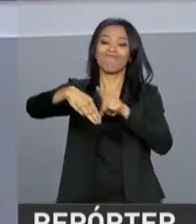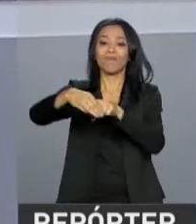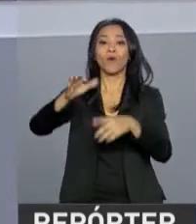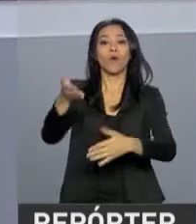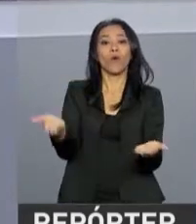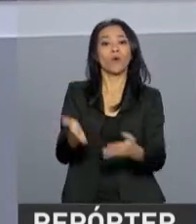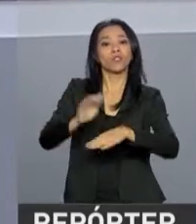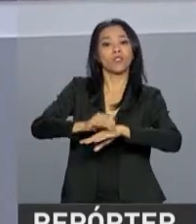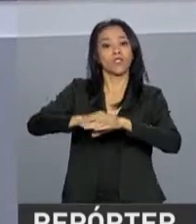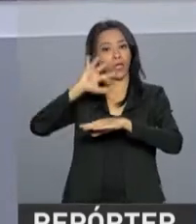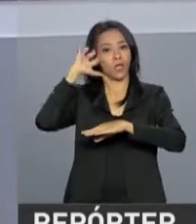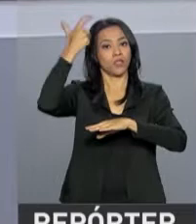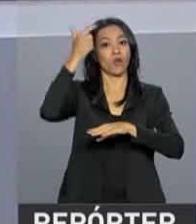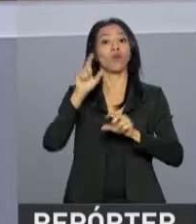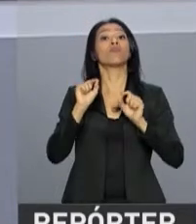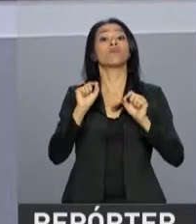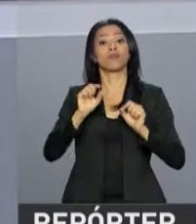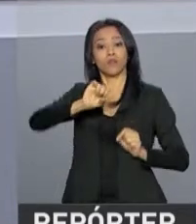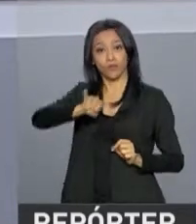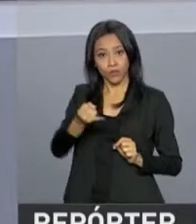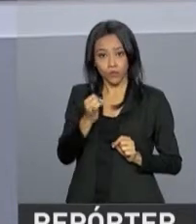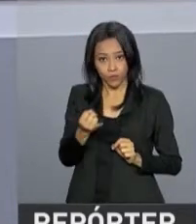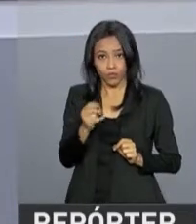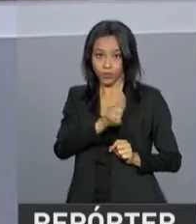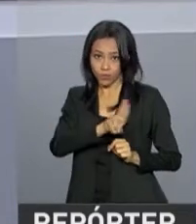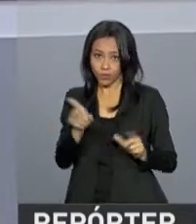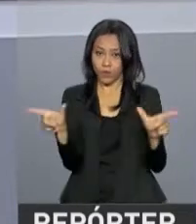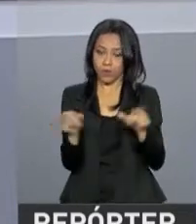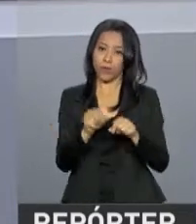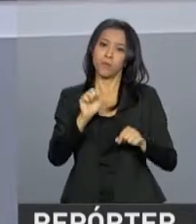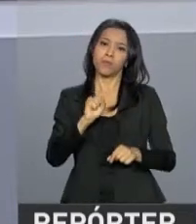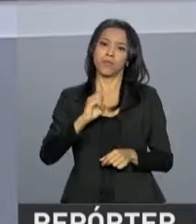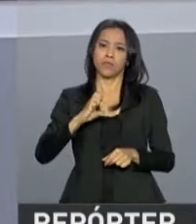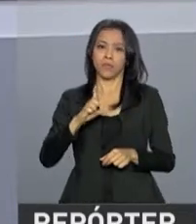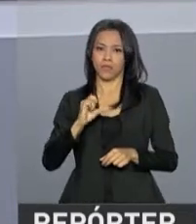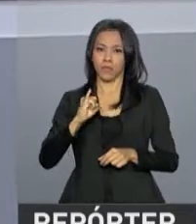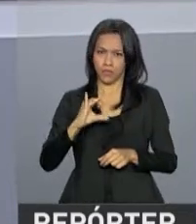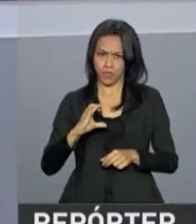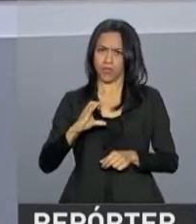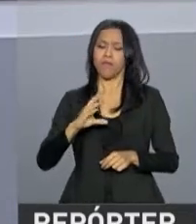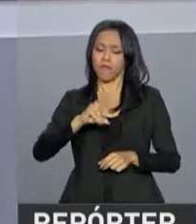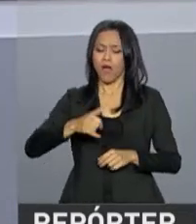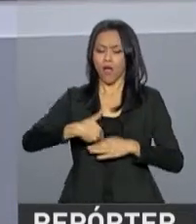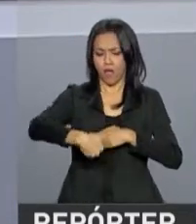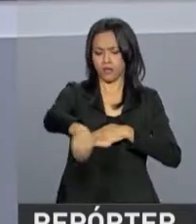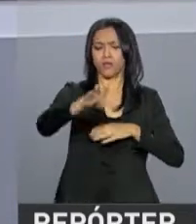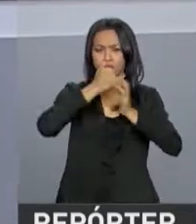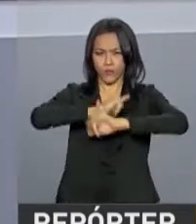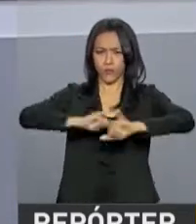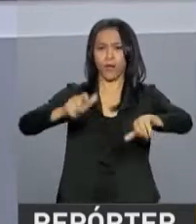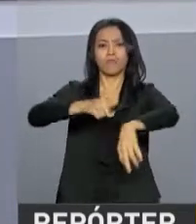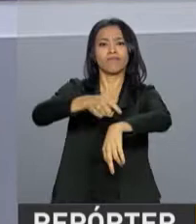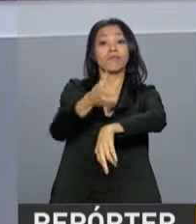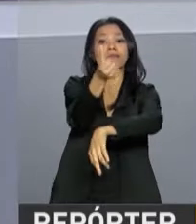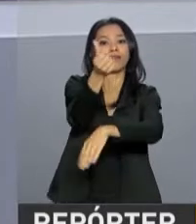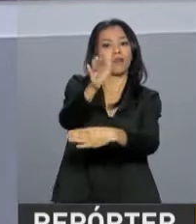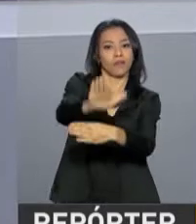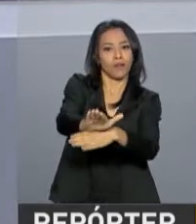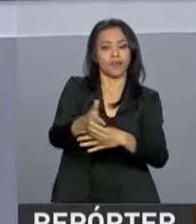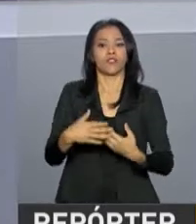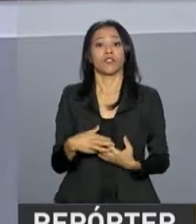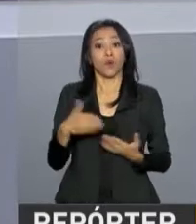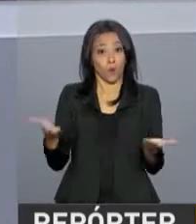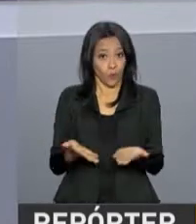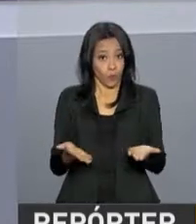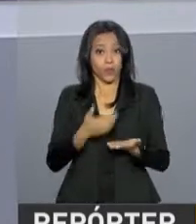hoje a tendência da taxa básica de juros a selic o resultado será divulgado a partir das seis da tarde atualmente a selic